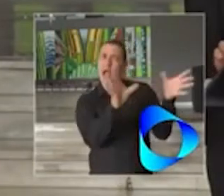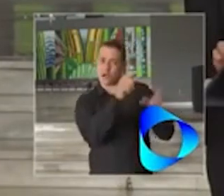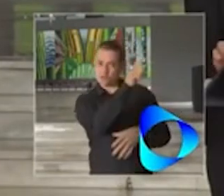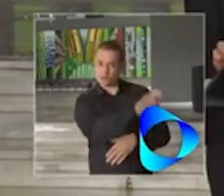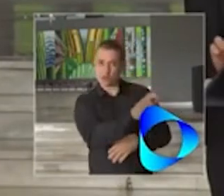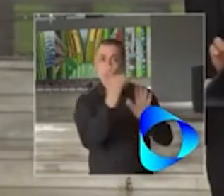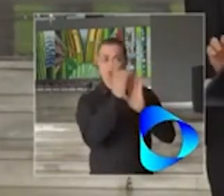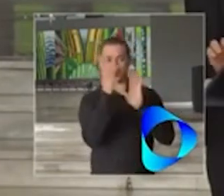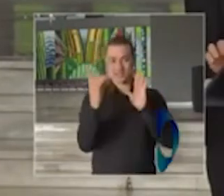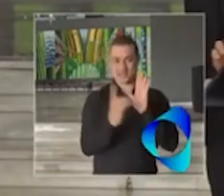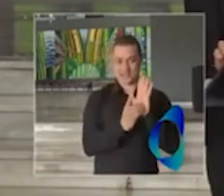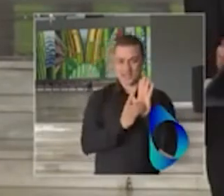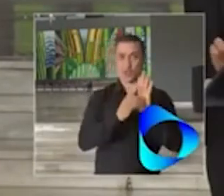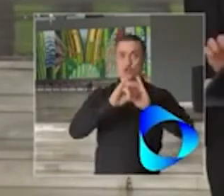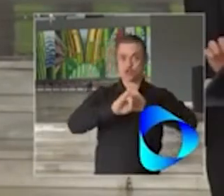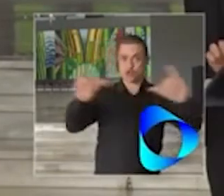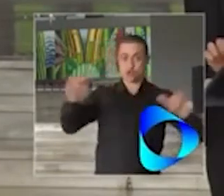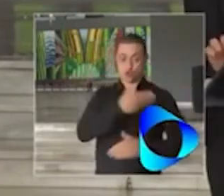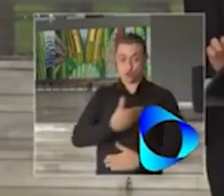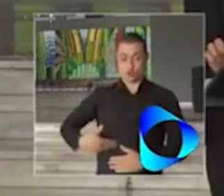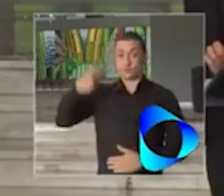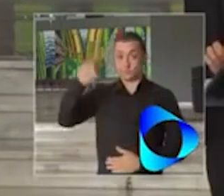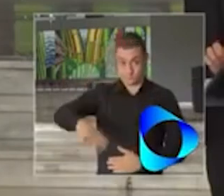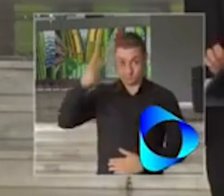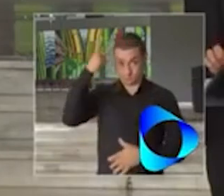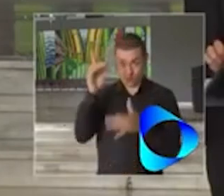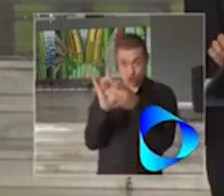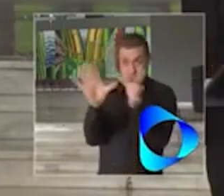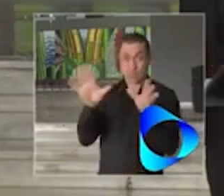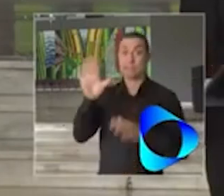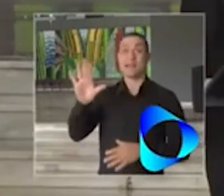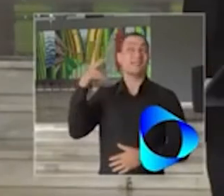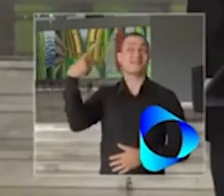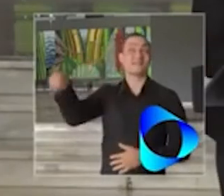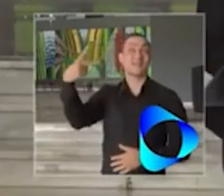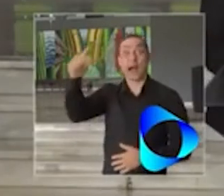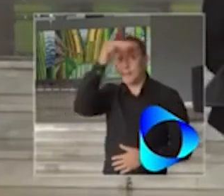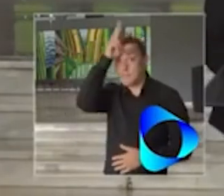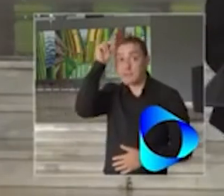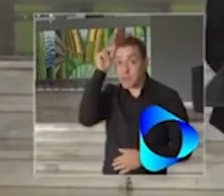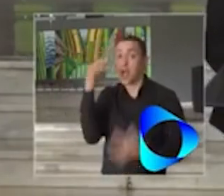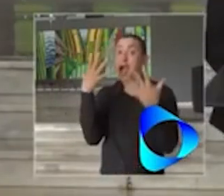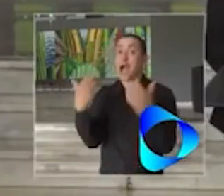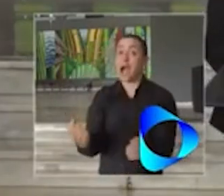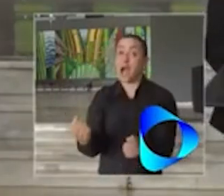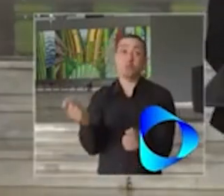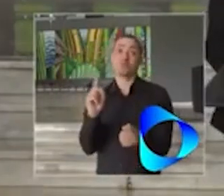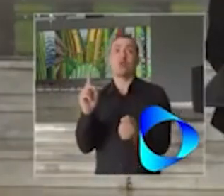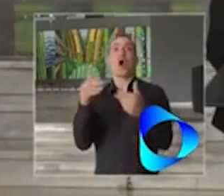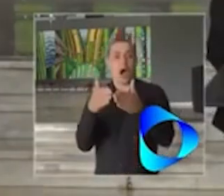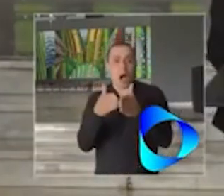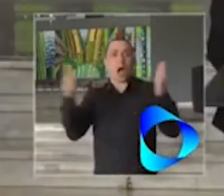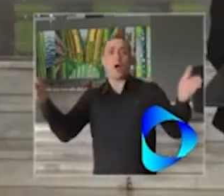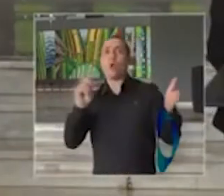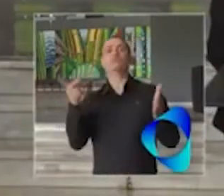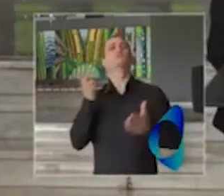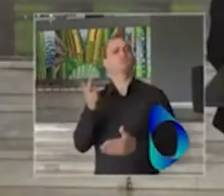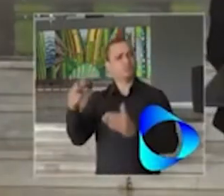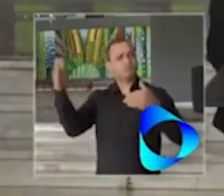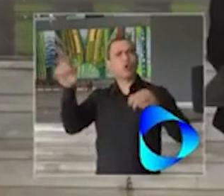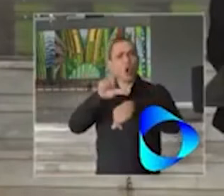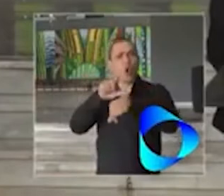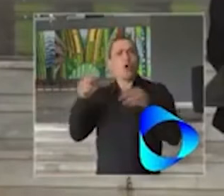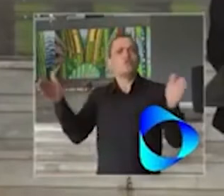através do decreto do governo de São Paulo, os prefeitos têm autonomia para aplicar a medida e decidir se a mudança